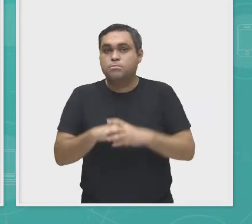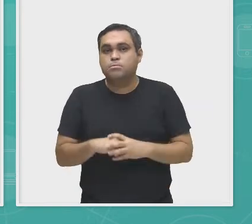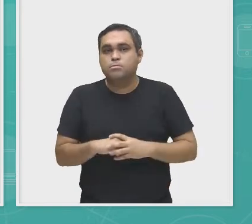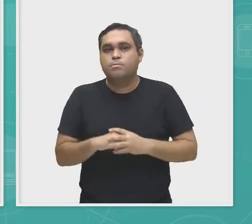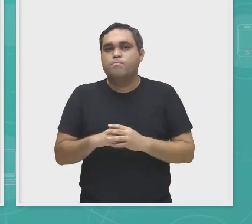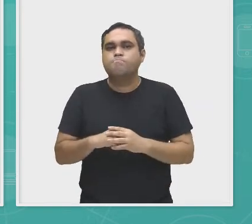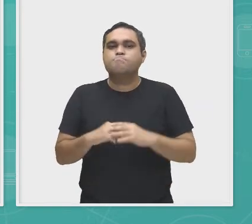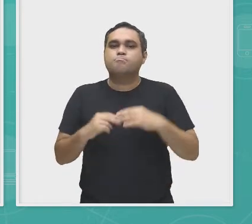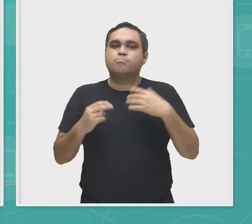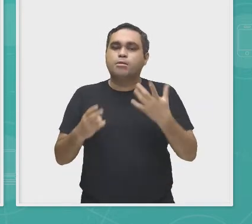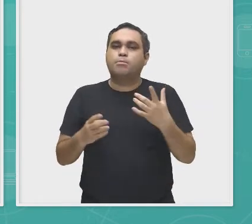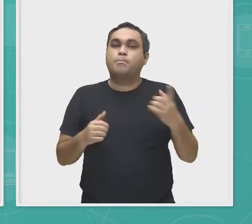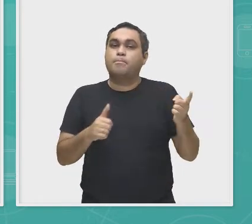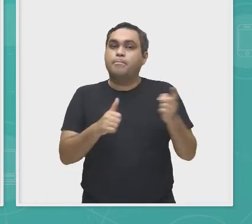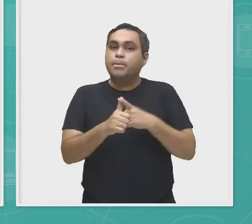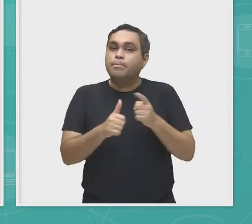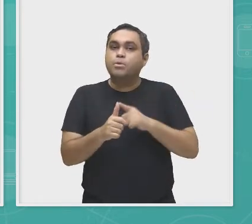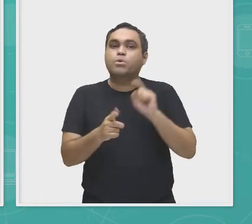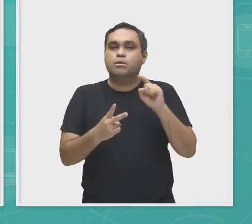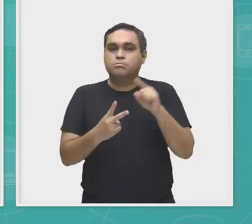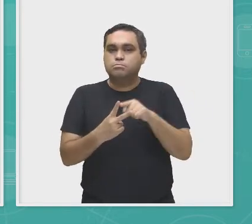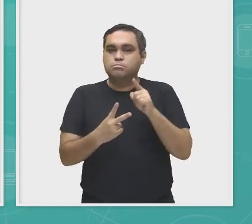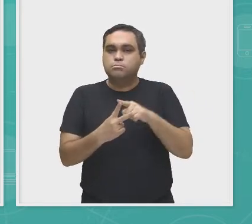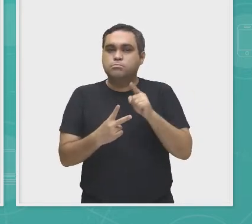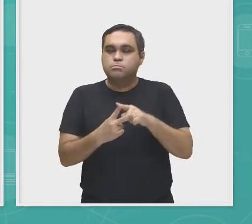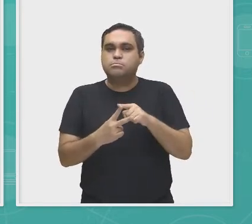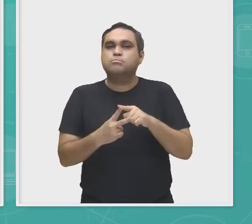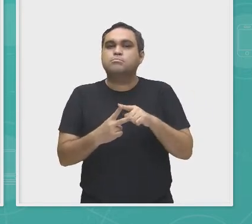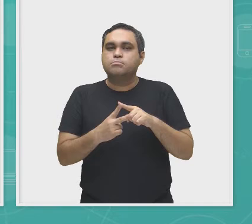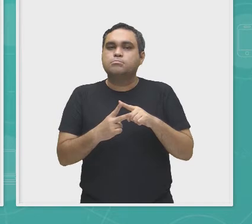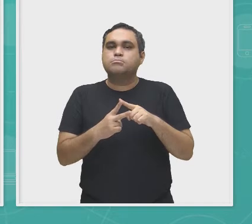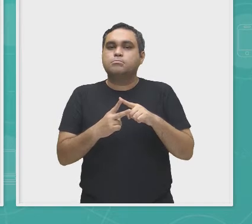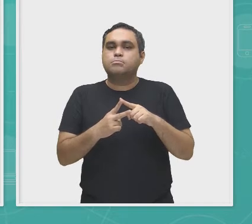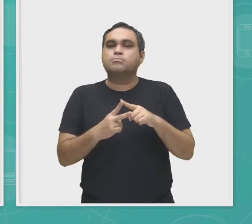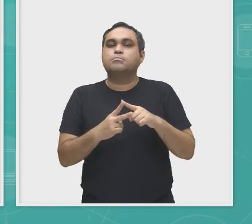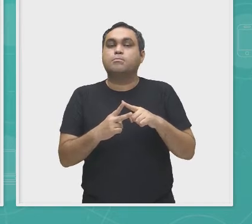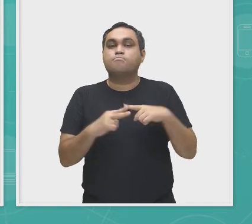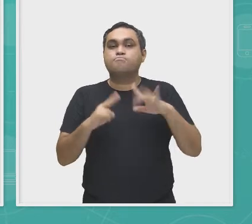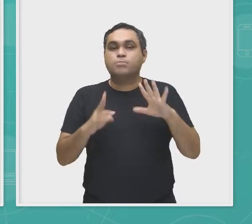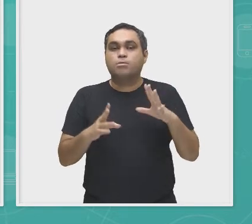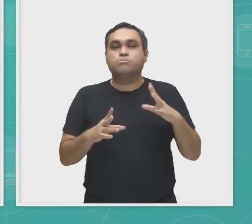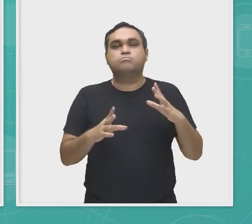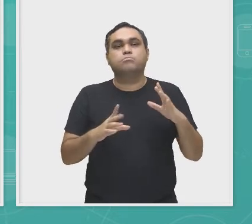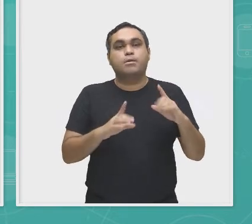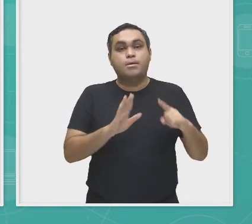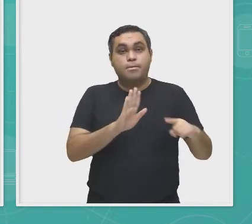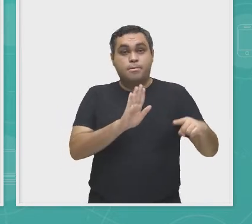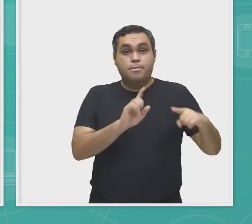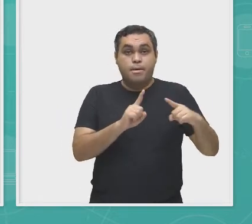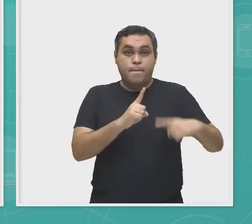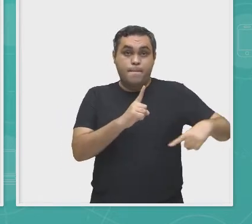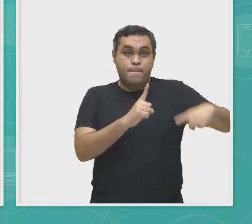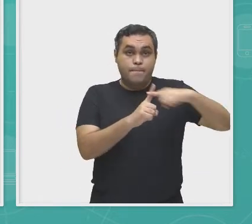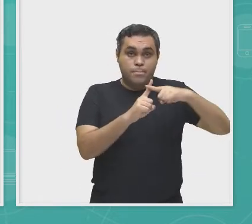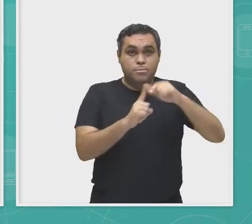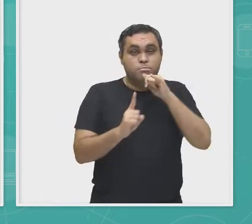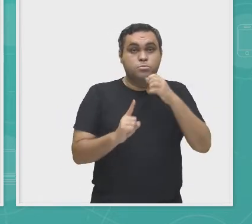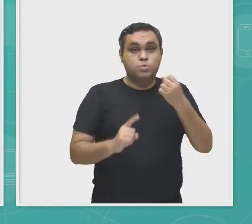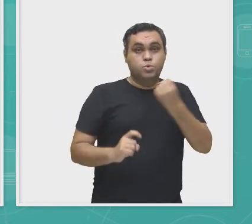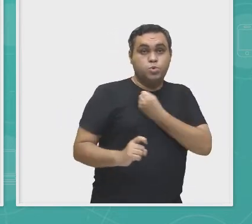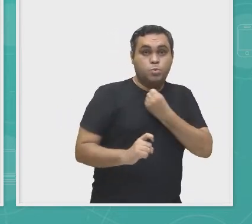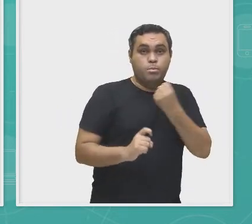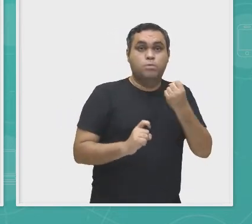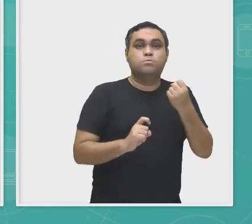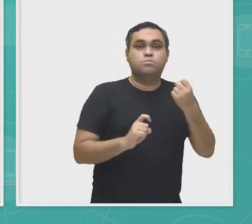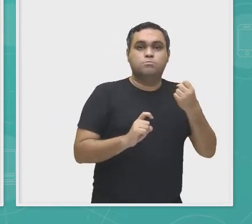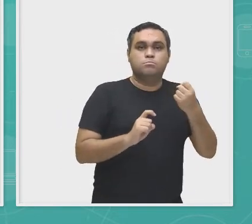primeiro caso. Nós vamos adicionar números com sinais iguais. Por